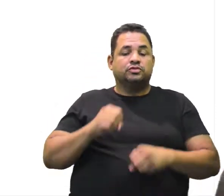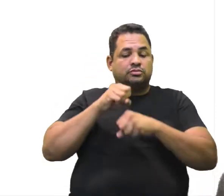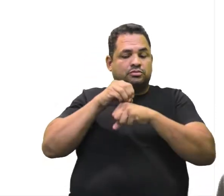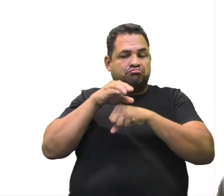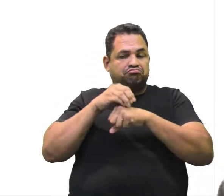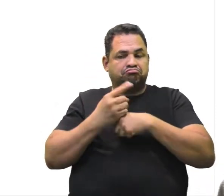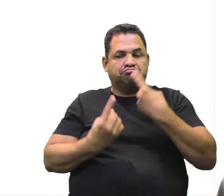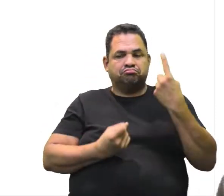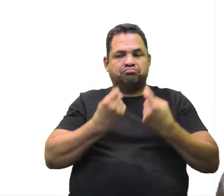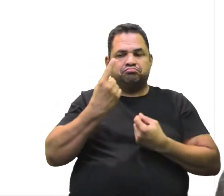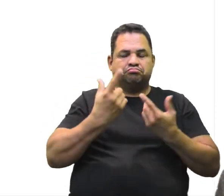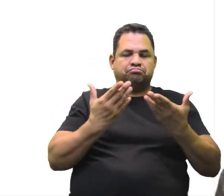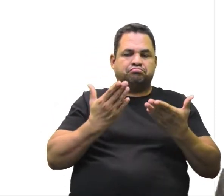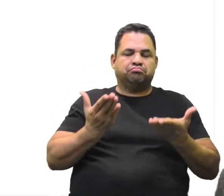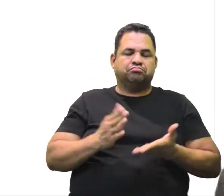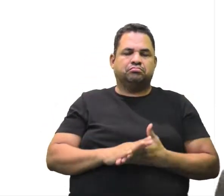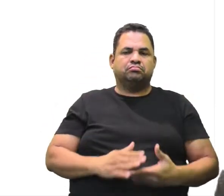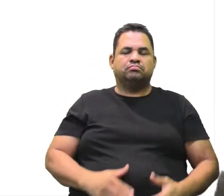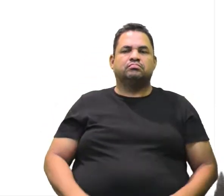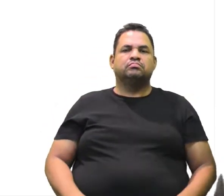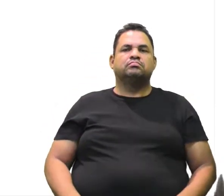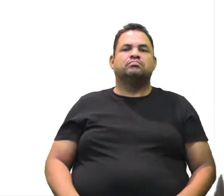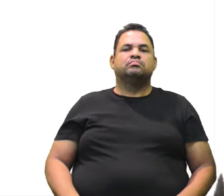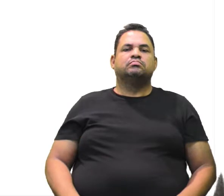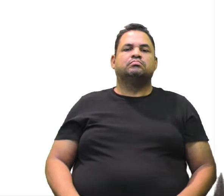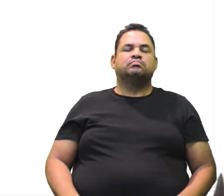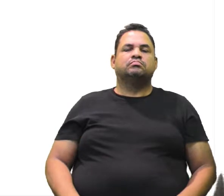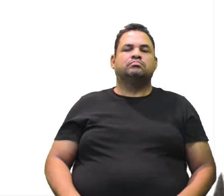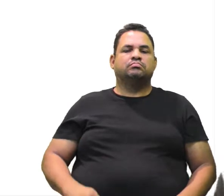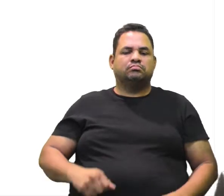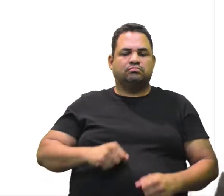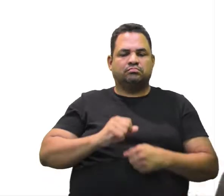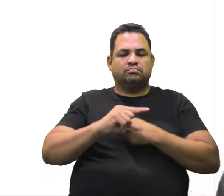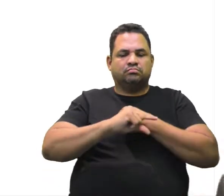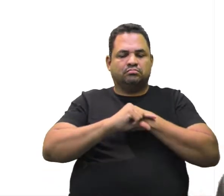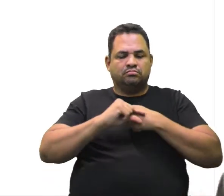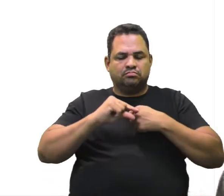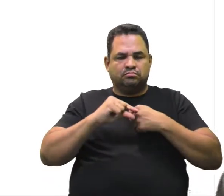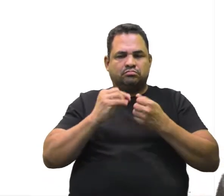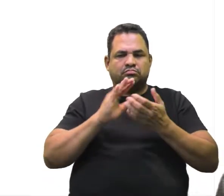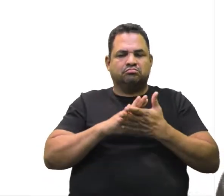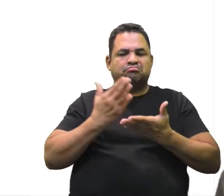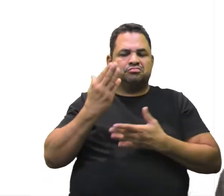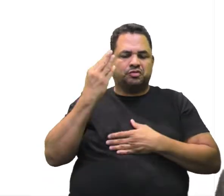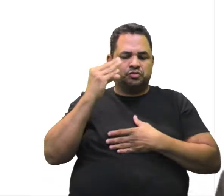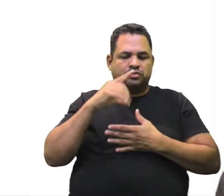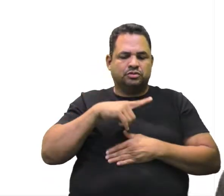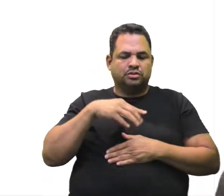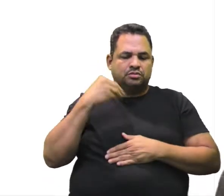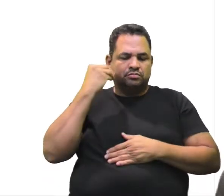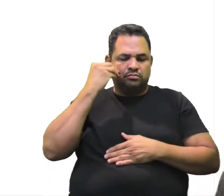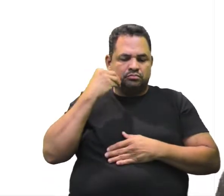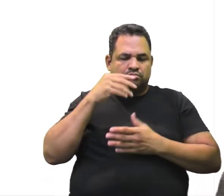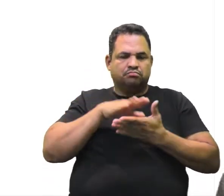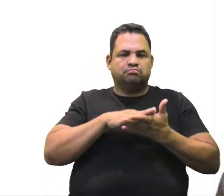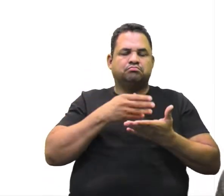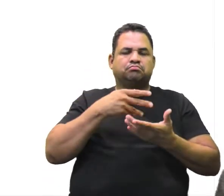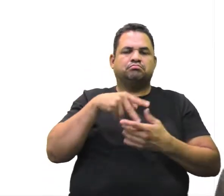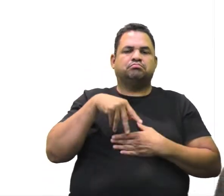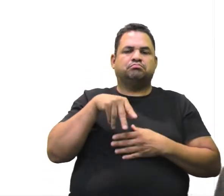dicas, isso aqui de autores devidamente experimentados, professores que